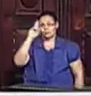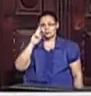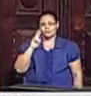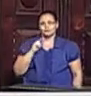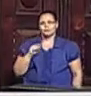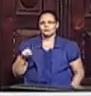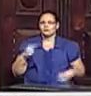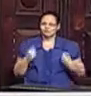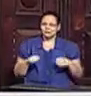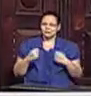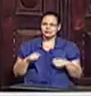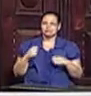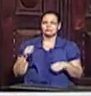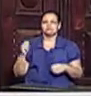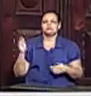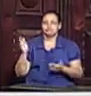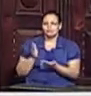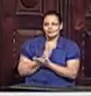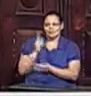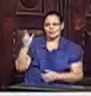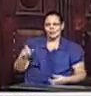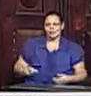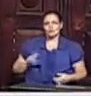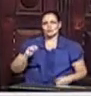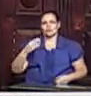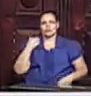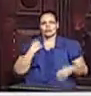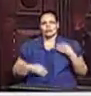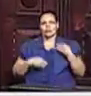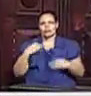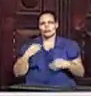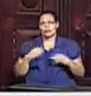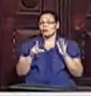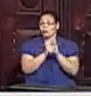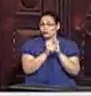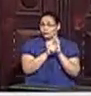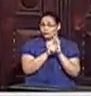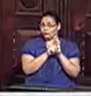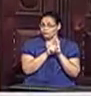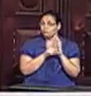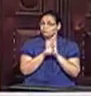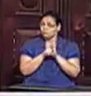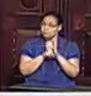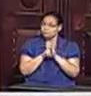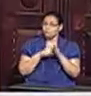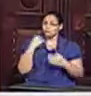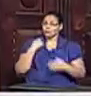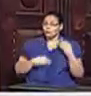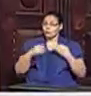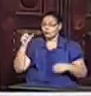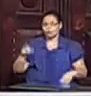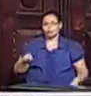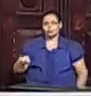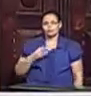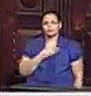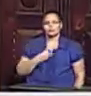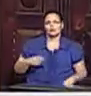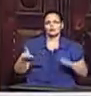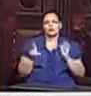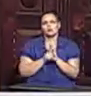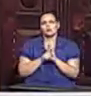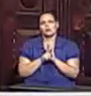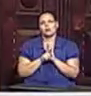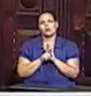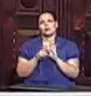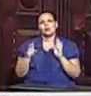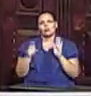precisa ser retirado ou pelo Poder Legislativo, esse é o nosso dever, uma avaliação, um julgamento dentro do que manda da lei e